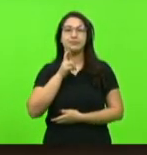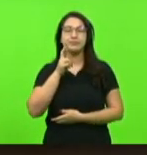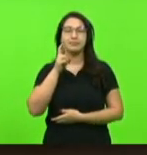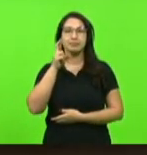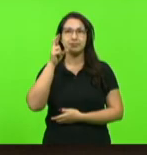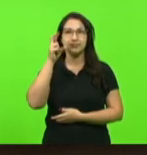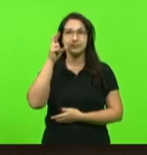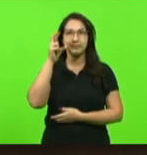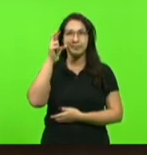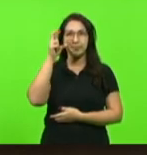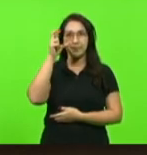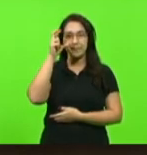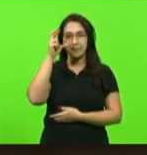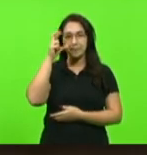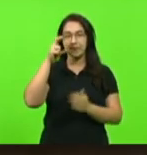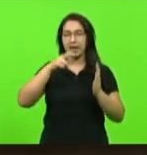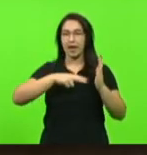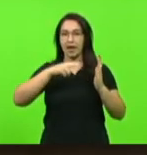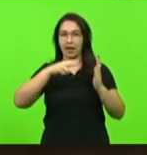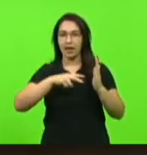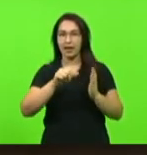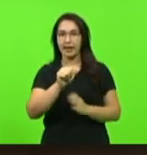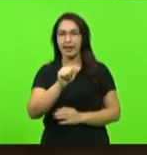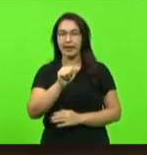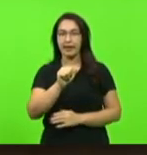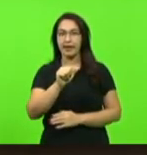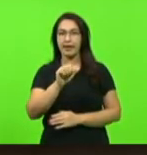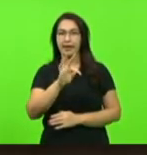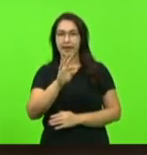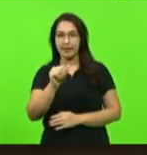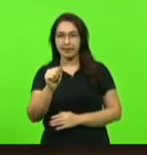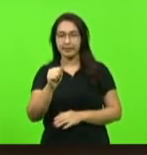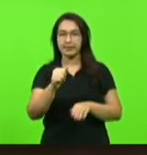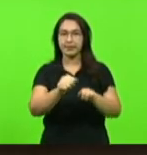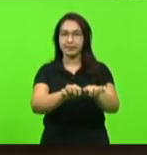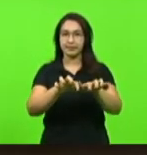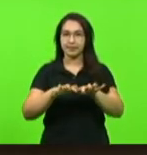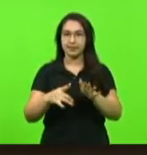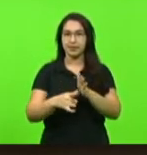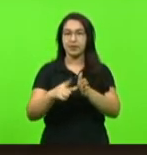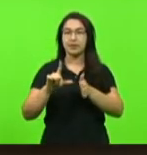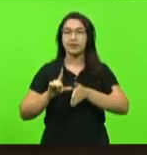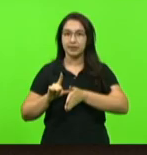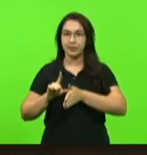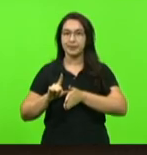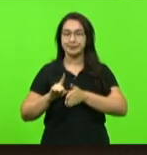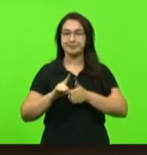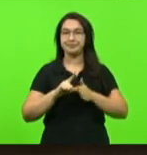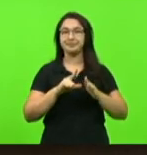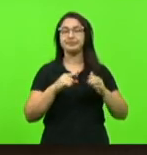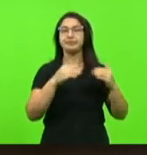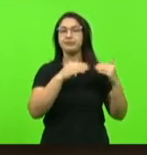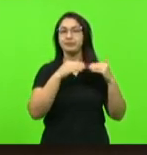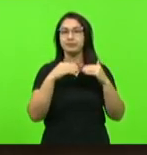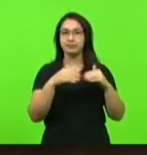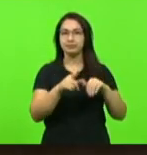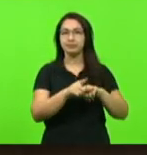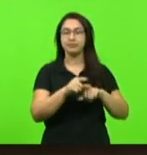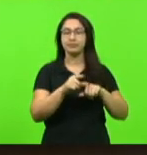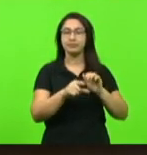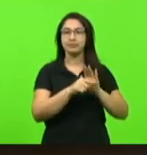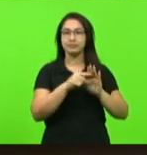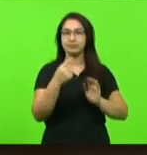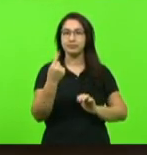secretário, para proceder à leitura da ata da sessão anterior, que, em consonância com o parágrafo 1º do artigo 106 do